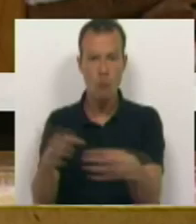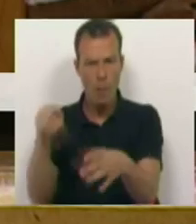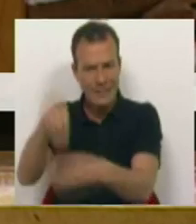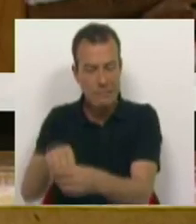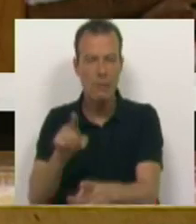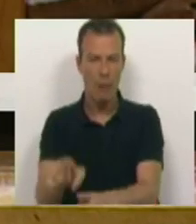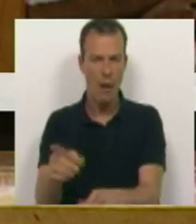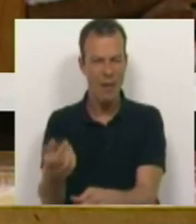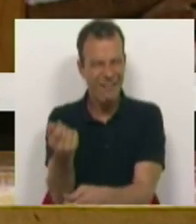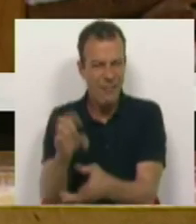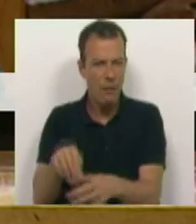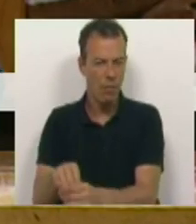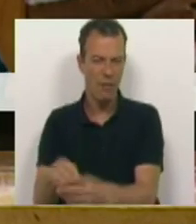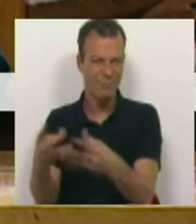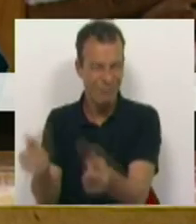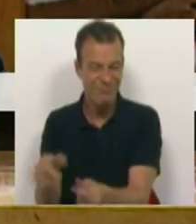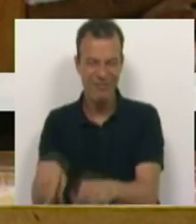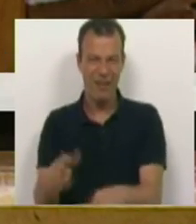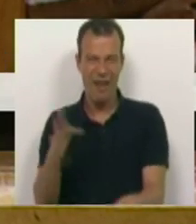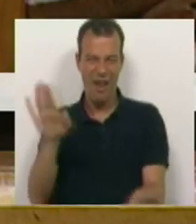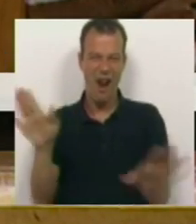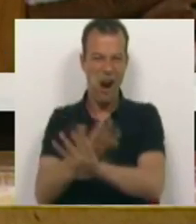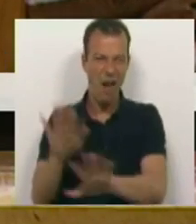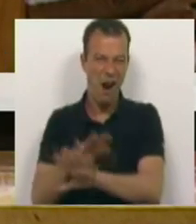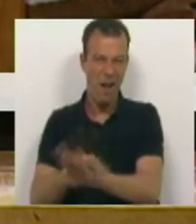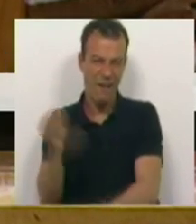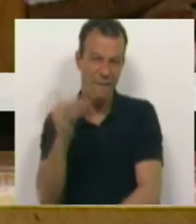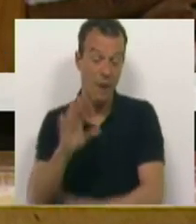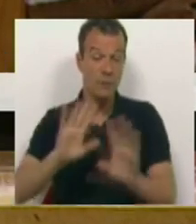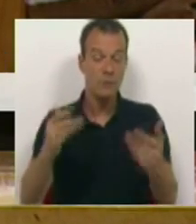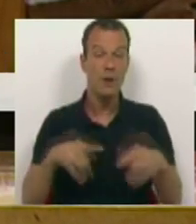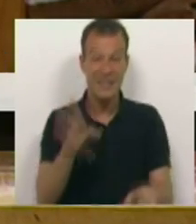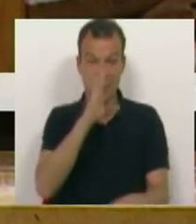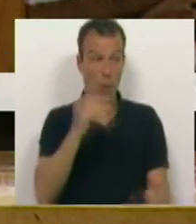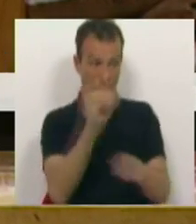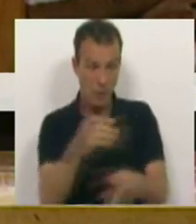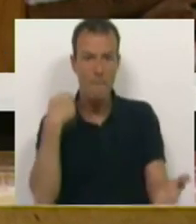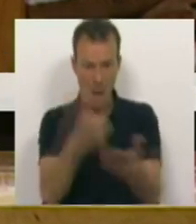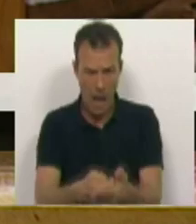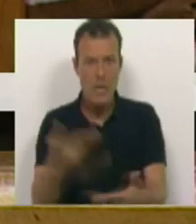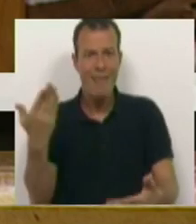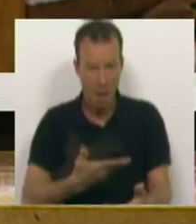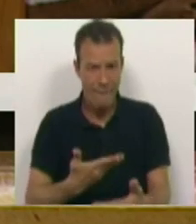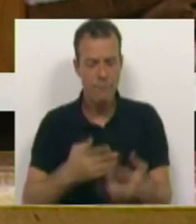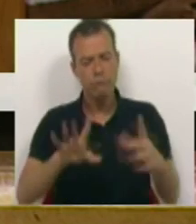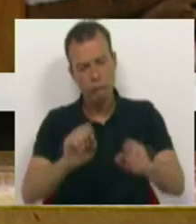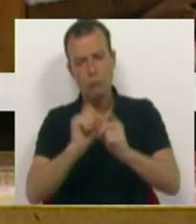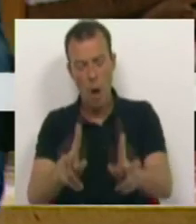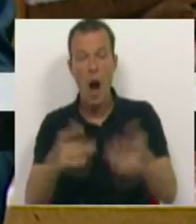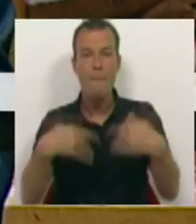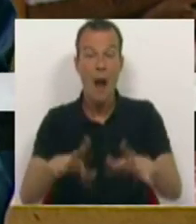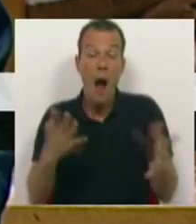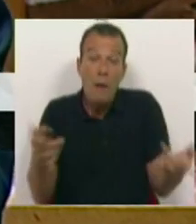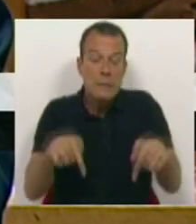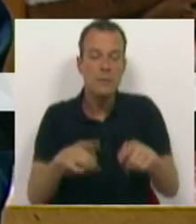uma fachada, como sempre soubemos. Se os bancos pagassem toda a sua dívida, deixariam de cumprir os seus próprios rácios de solvabilidade. Como